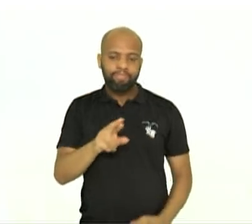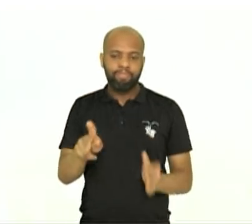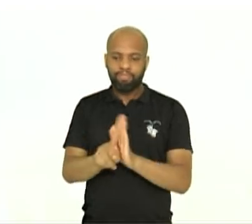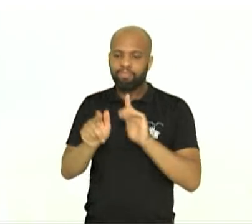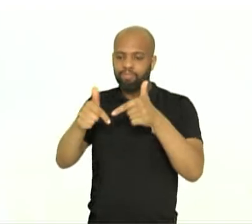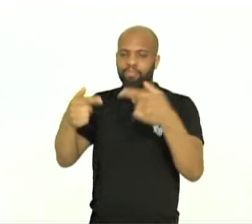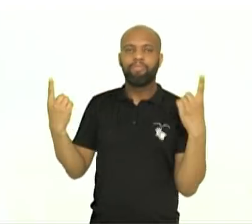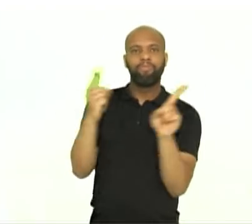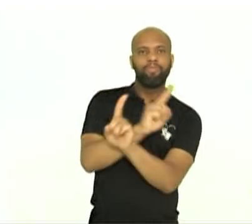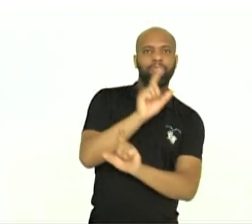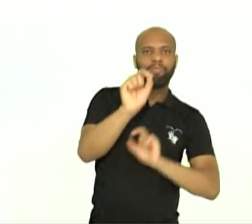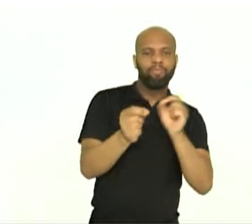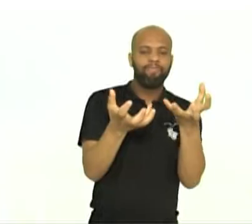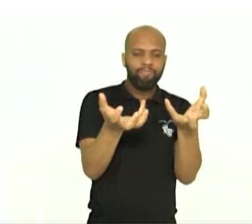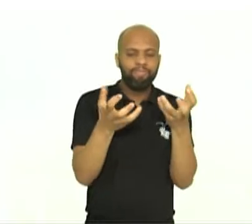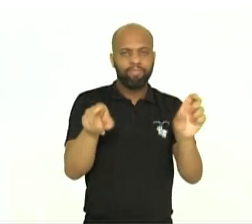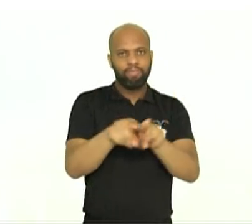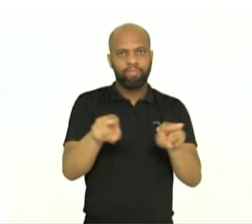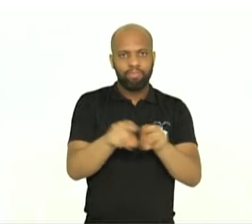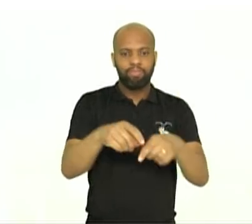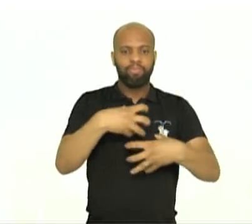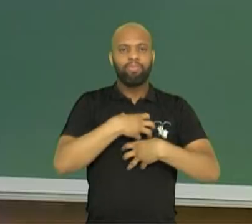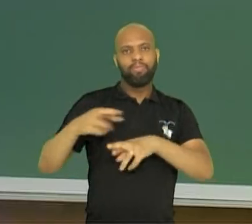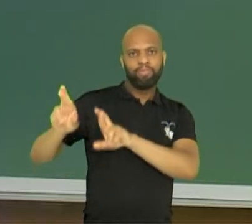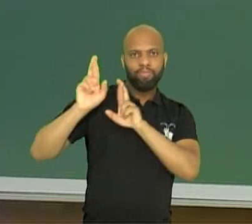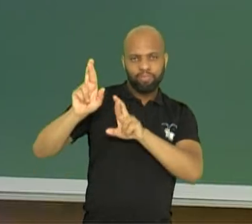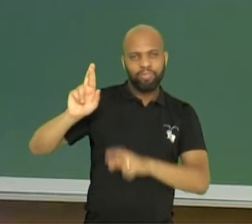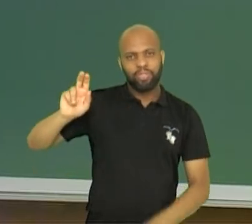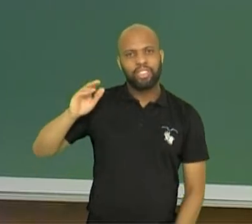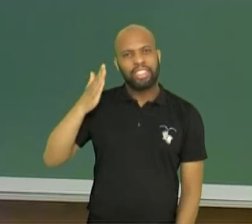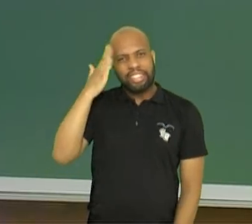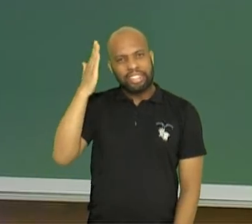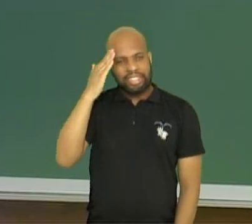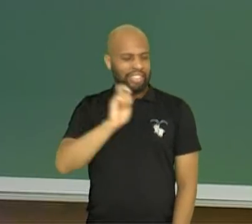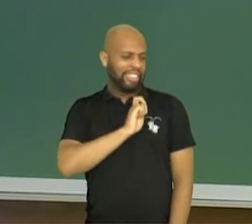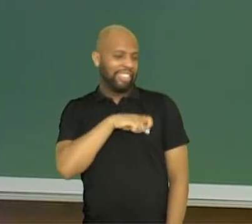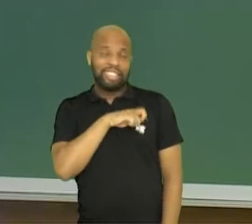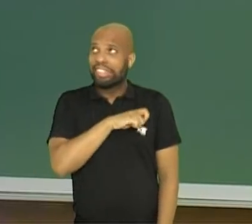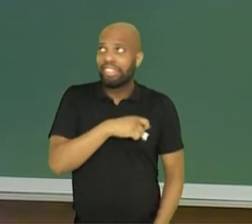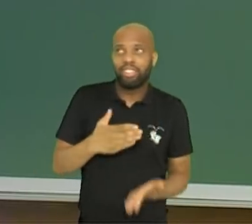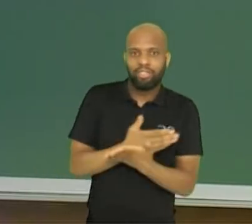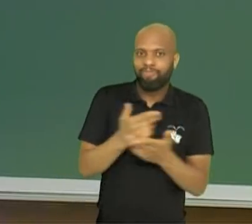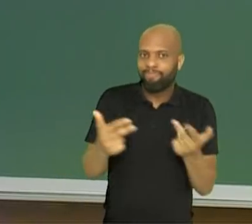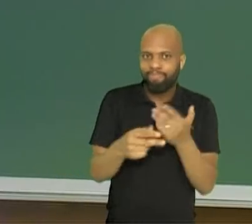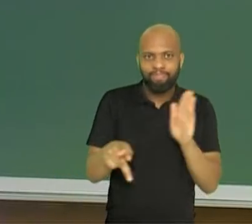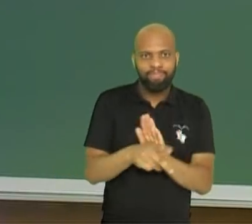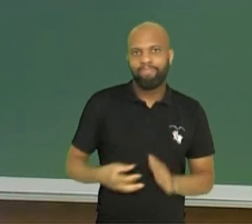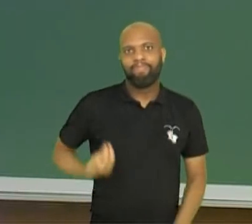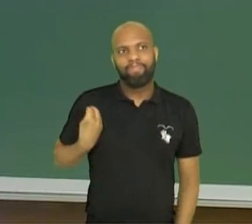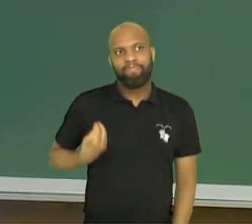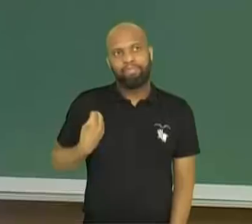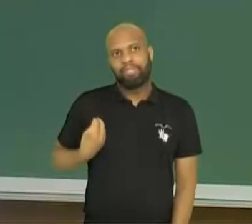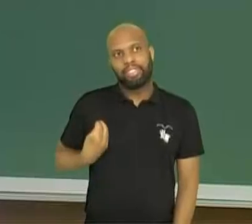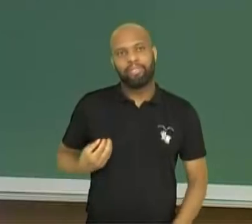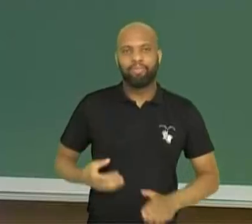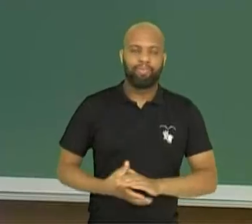contrário àquilo que você deseja, né? Do efeito esperado. Sabe aquelas ironias da vida quando não se espera?